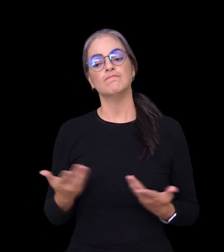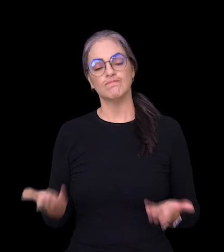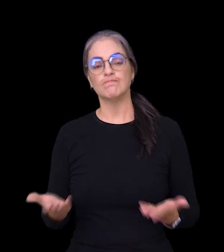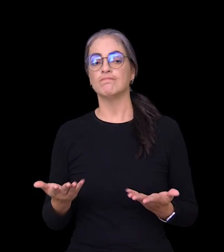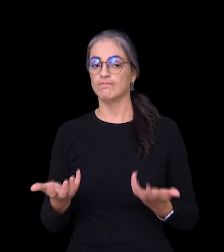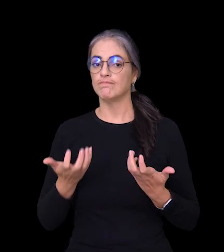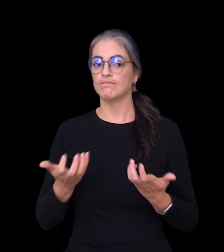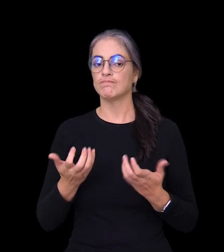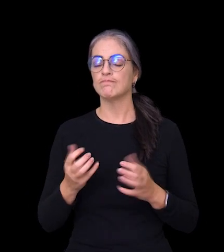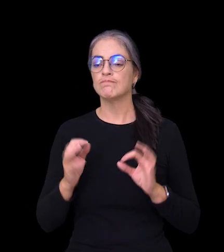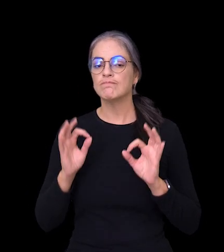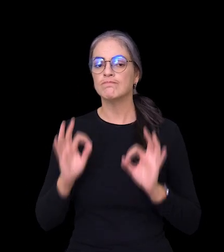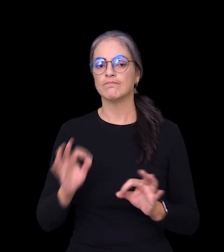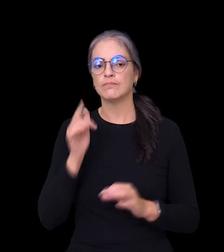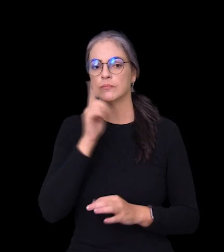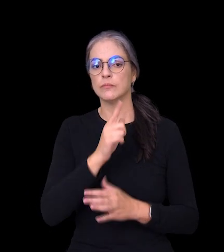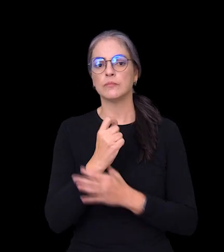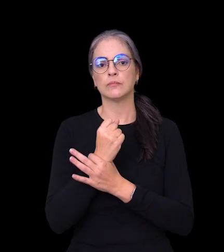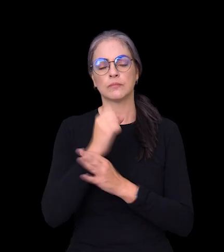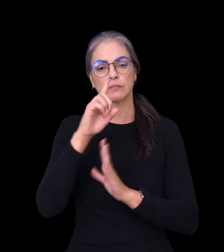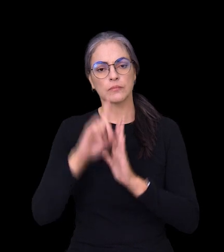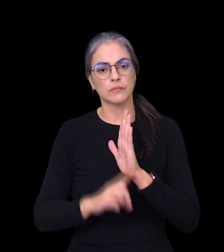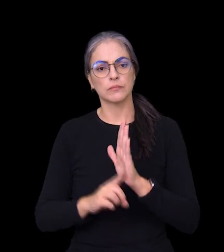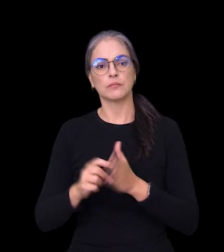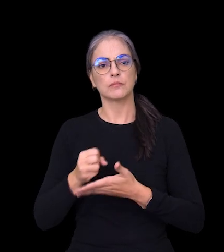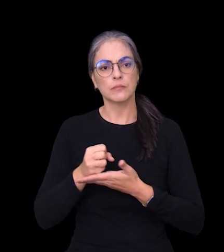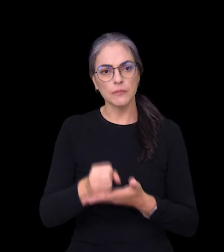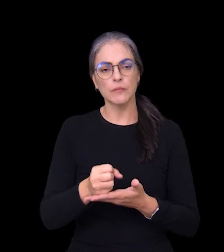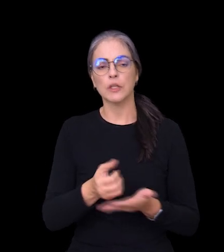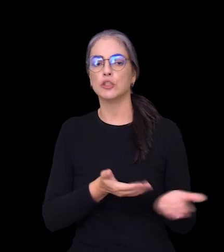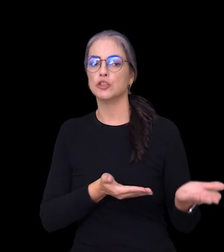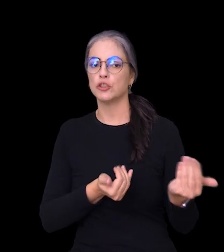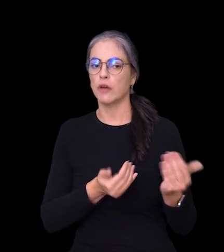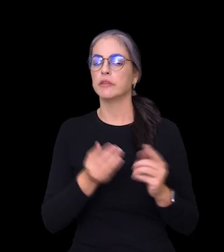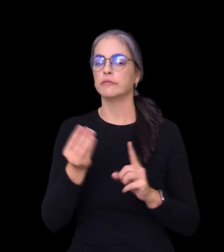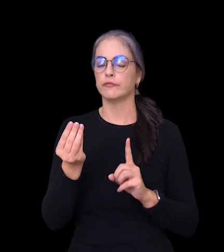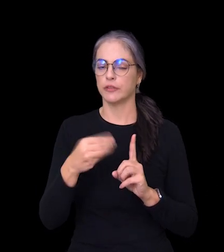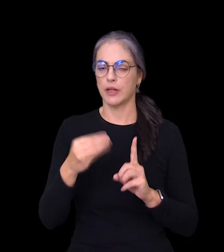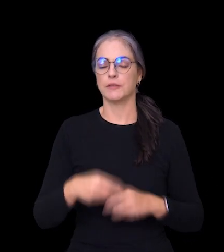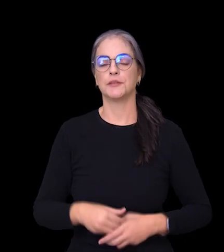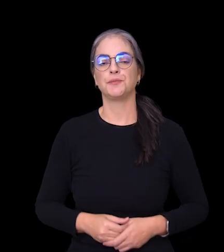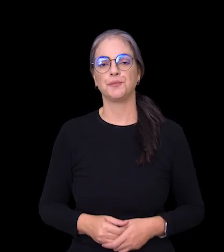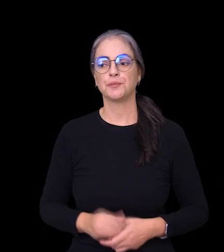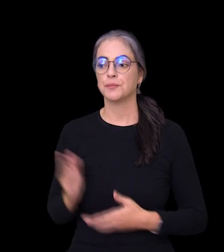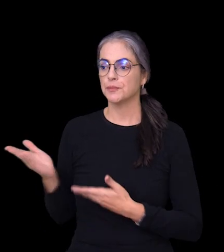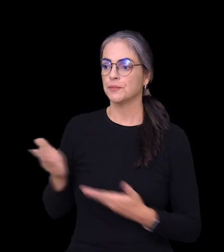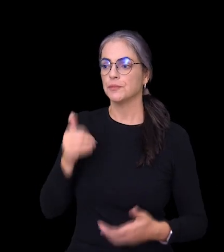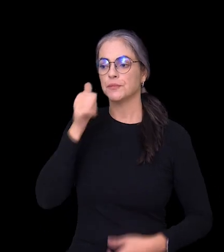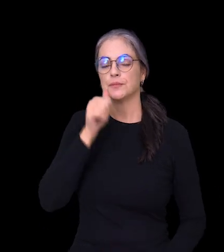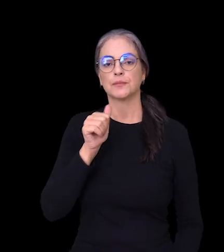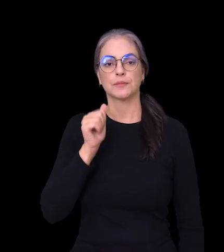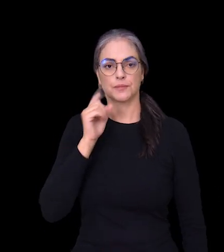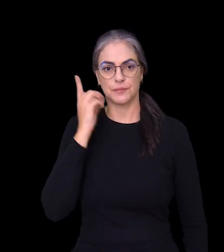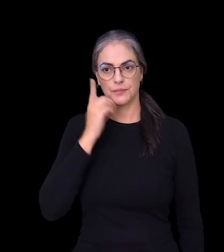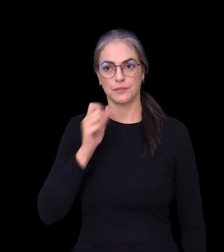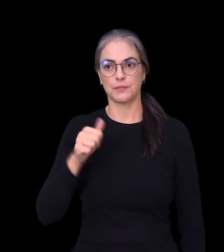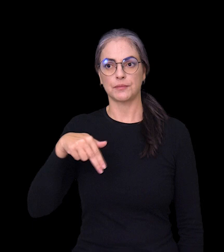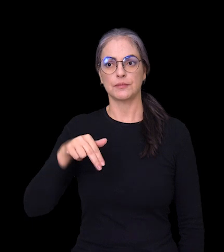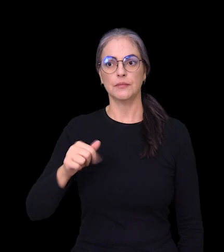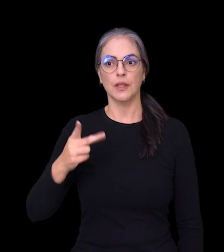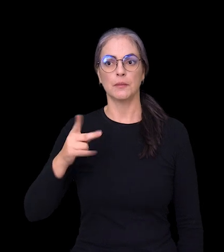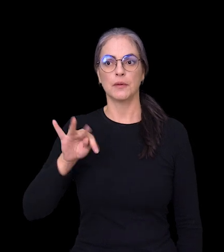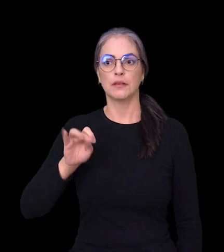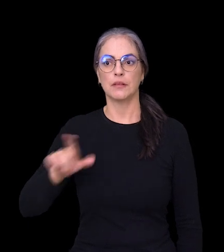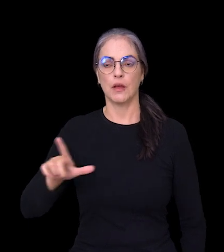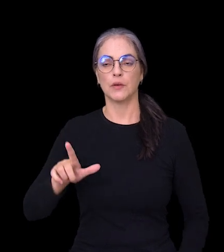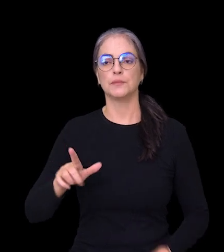direitos e apoio para jovens em situação de vulnerabilidade. As convidadas são a deputada Ana Pimentel, do PT de Minas